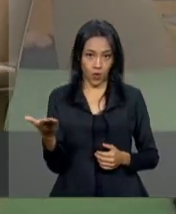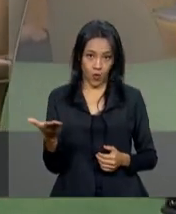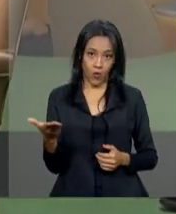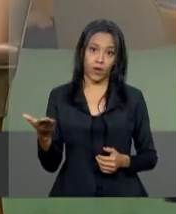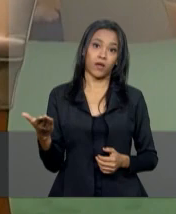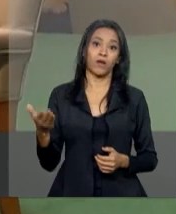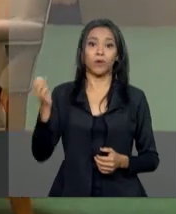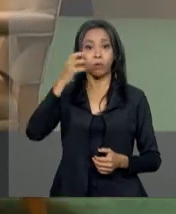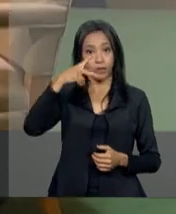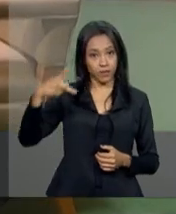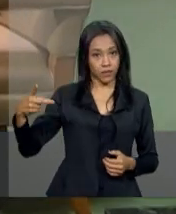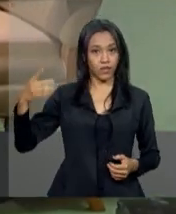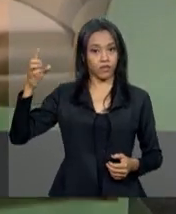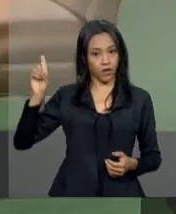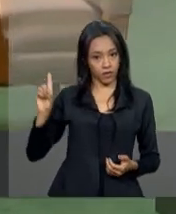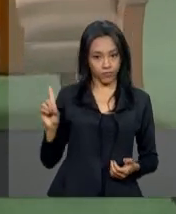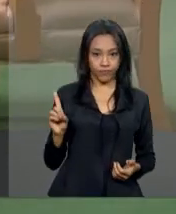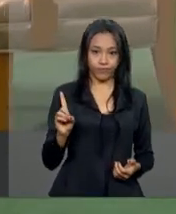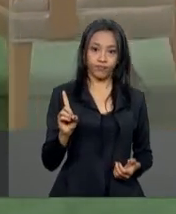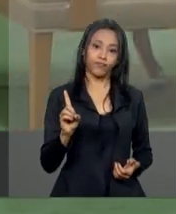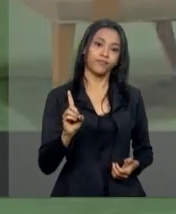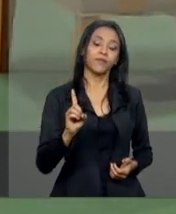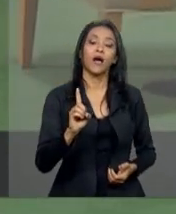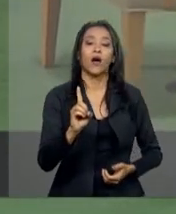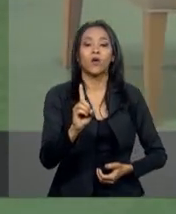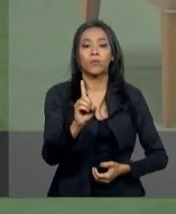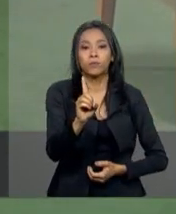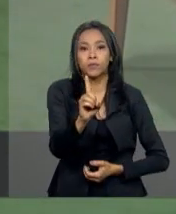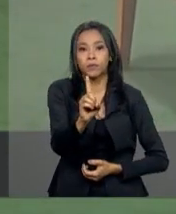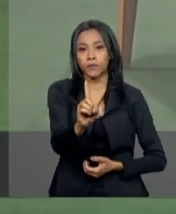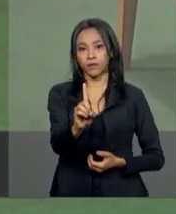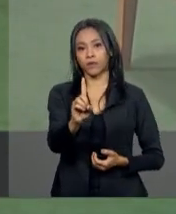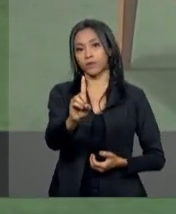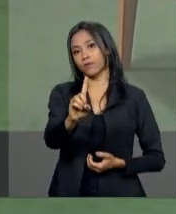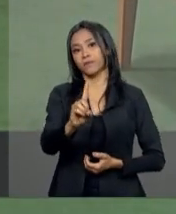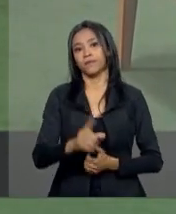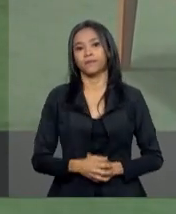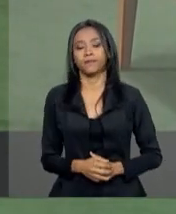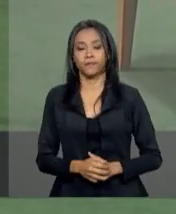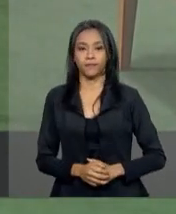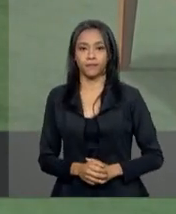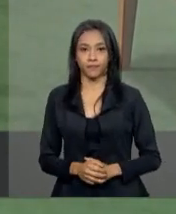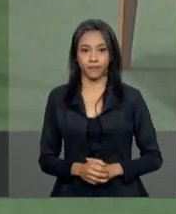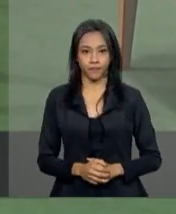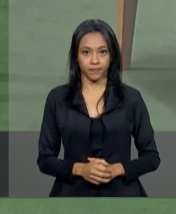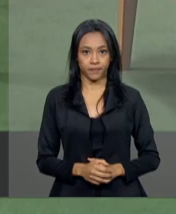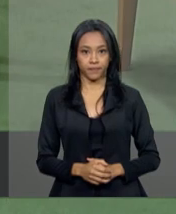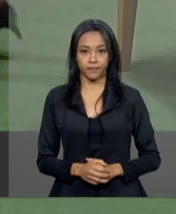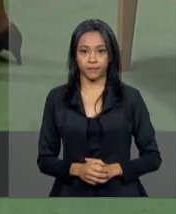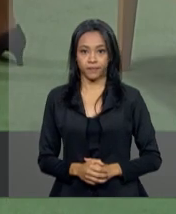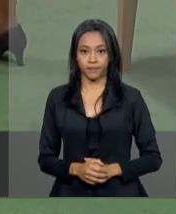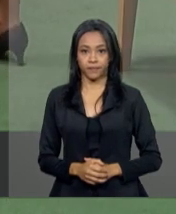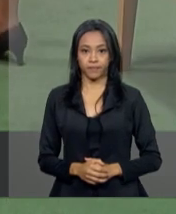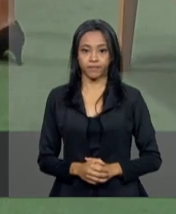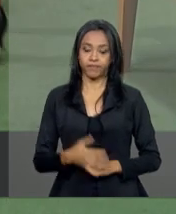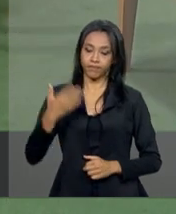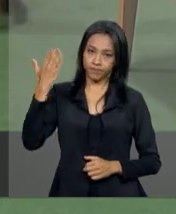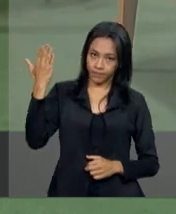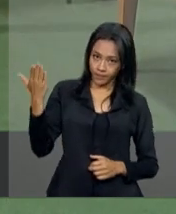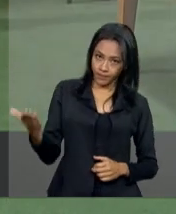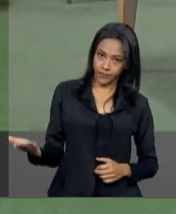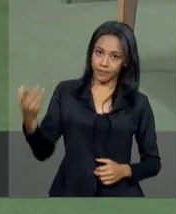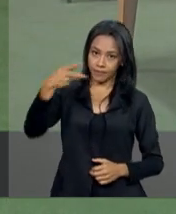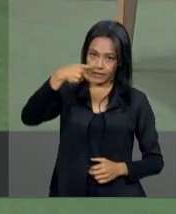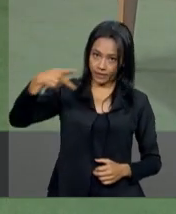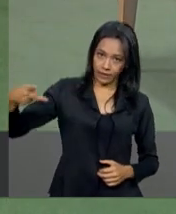ao púlpito agora para o discurso aguardado discurso o presidente da